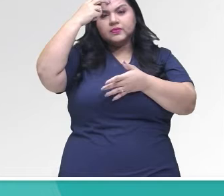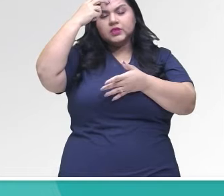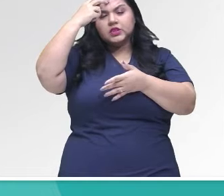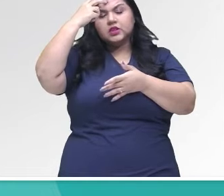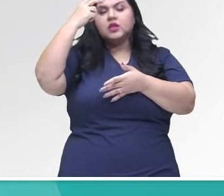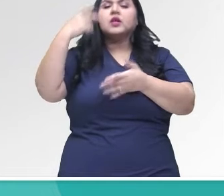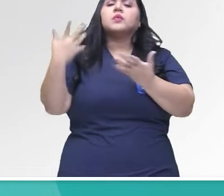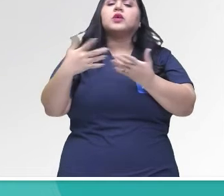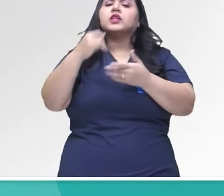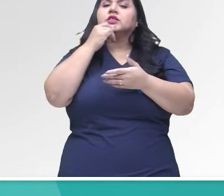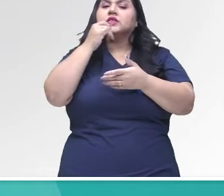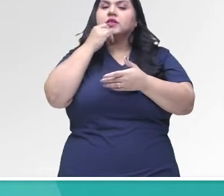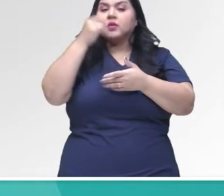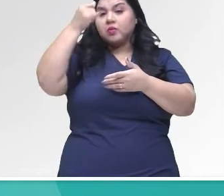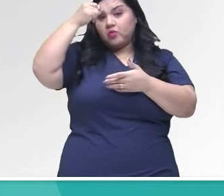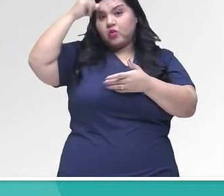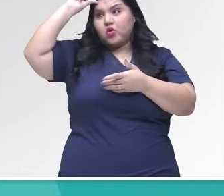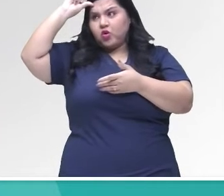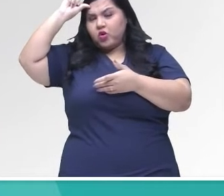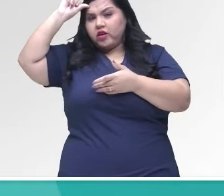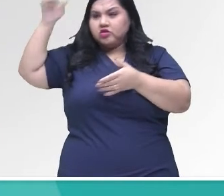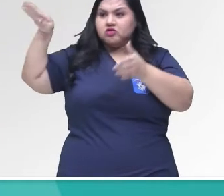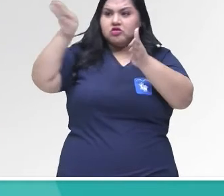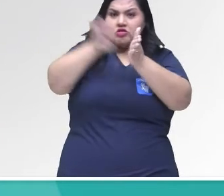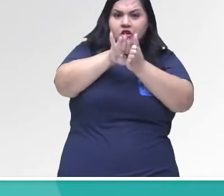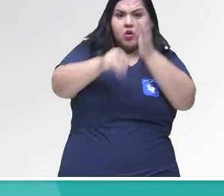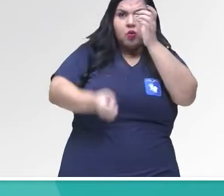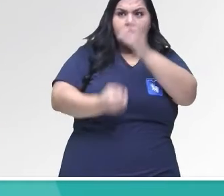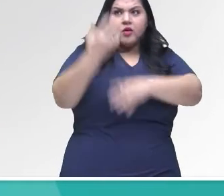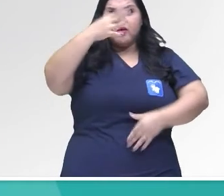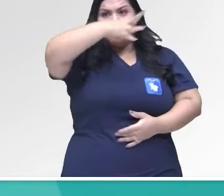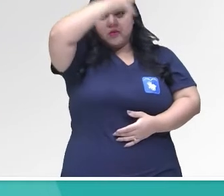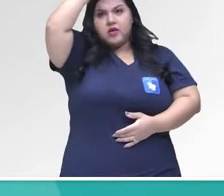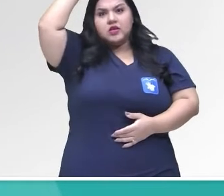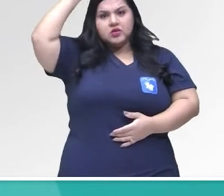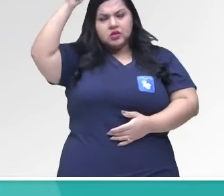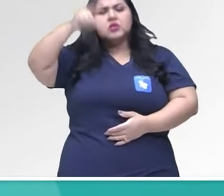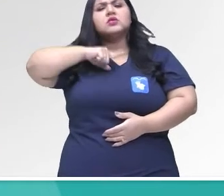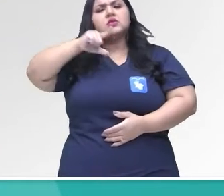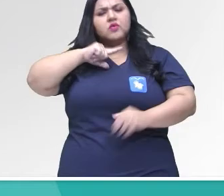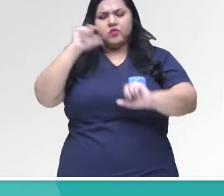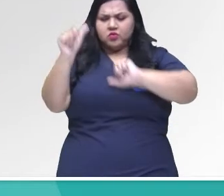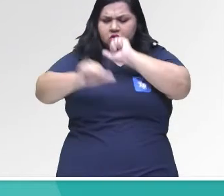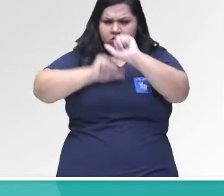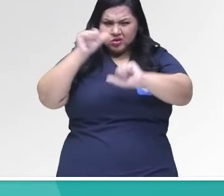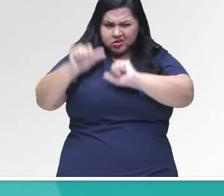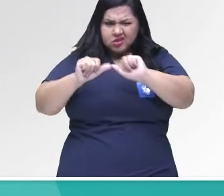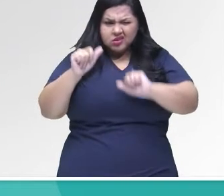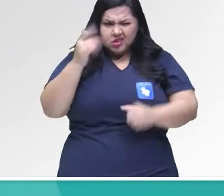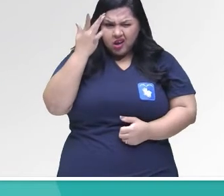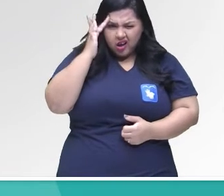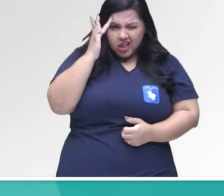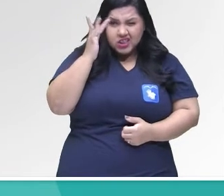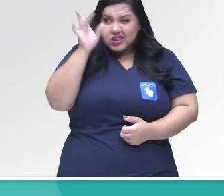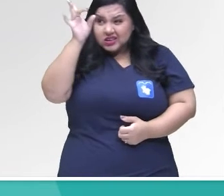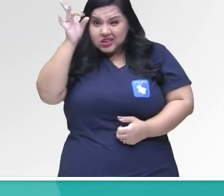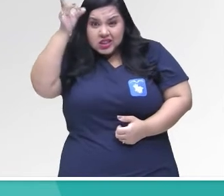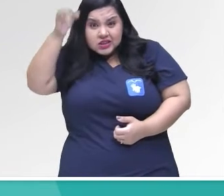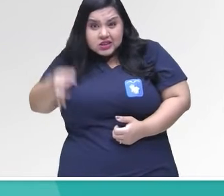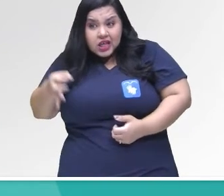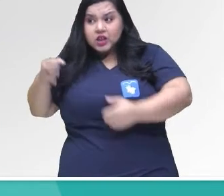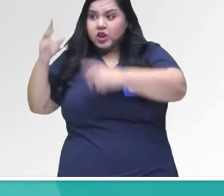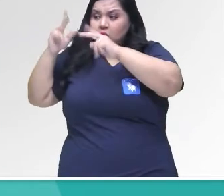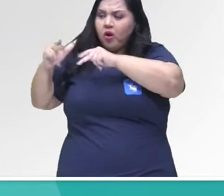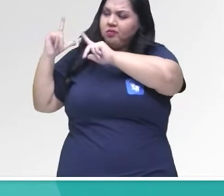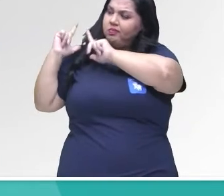o boi-bumbá chegou no Amazonas, houve uma mudança. Será que é assim desde a sua origem, as danças que acontecem